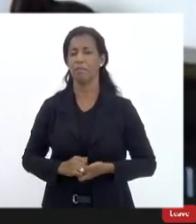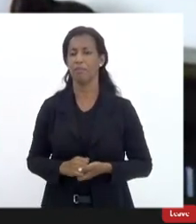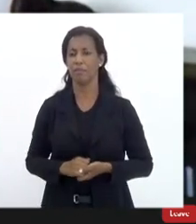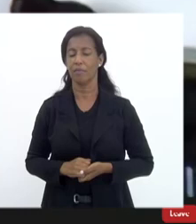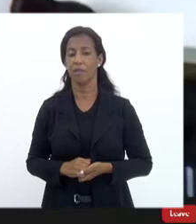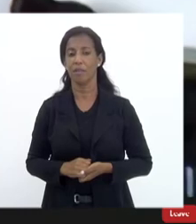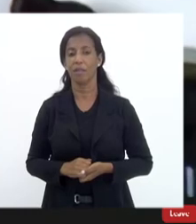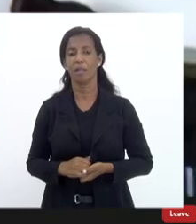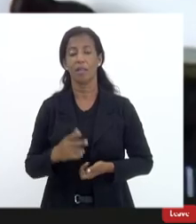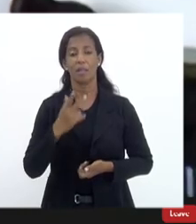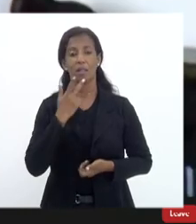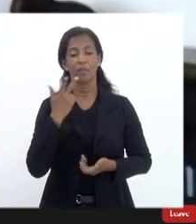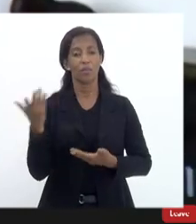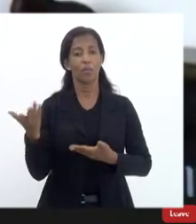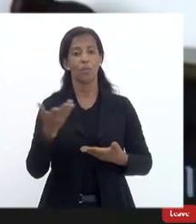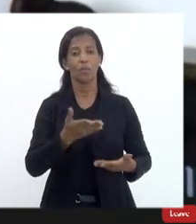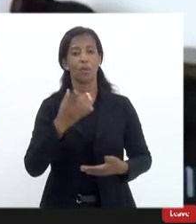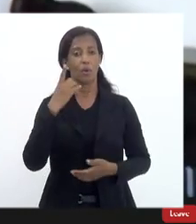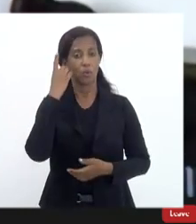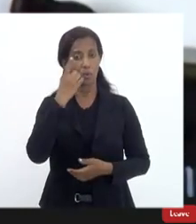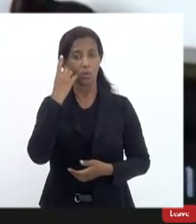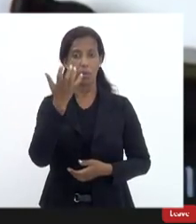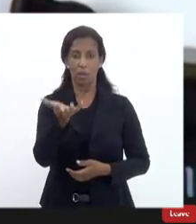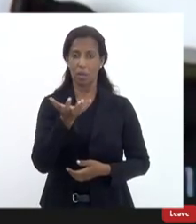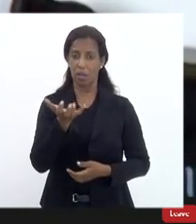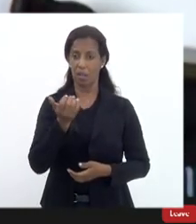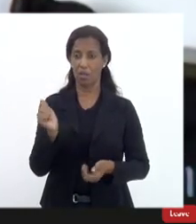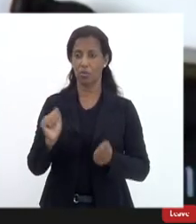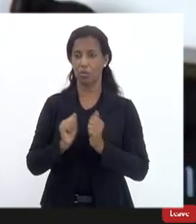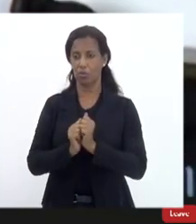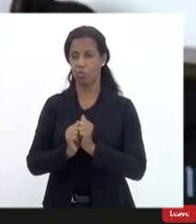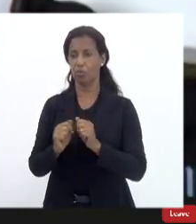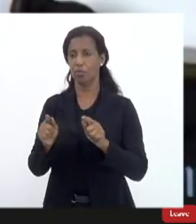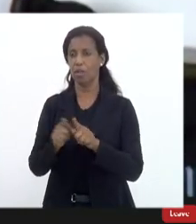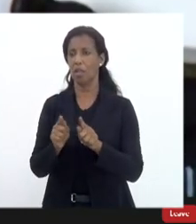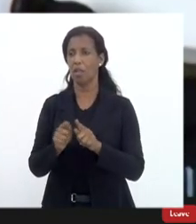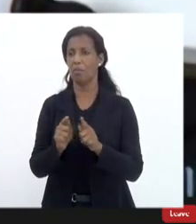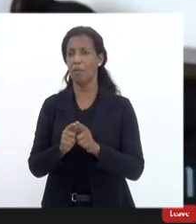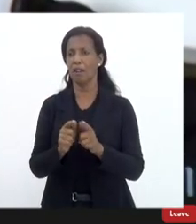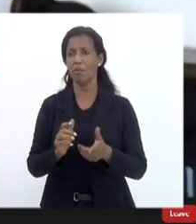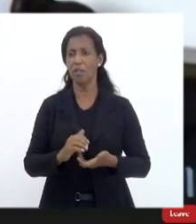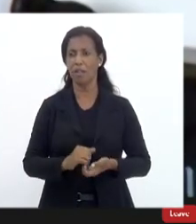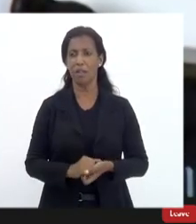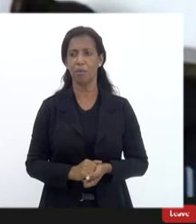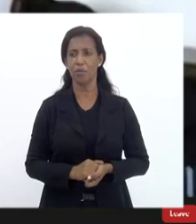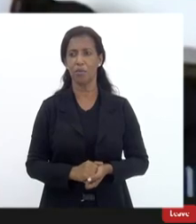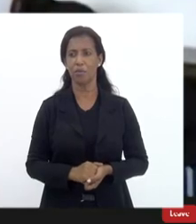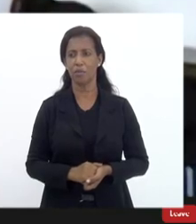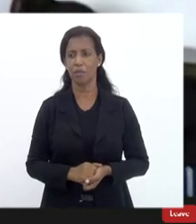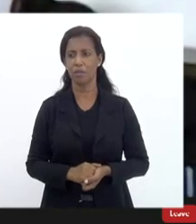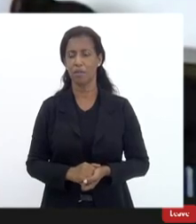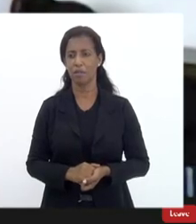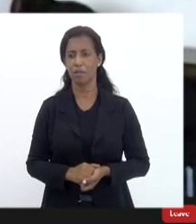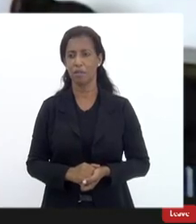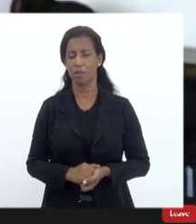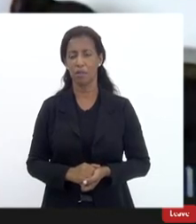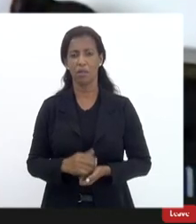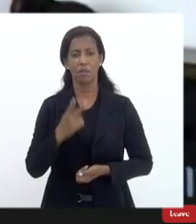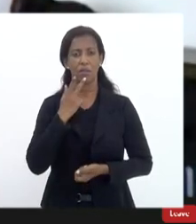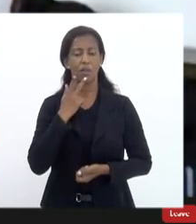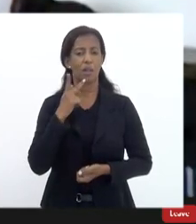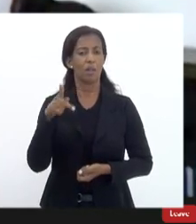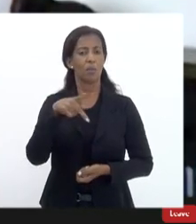e vou passar para os deputados que queiram também acompanhar. Então, agora eu chamo para fazer uso da palavra o